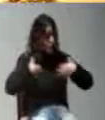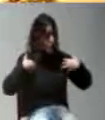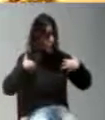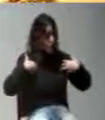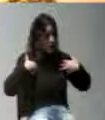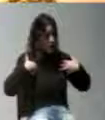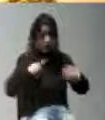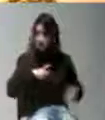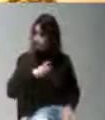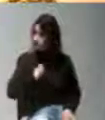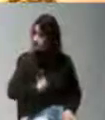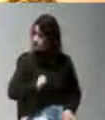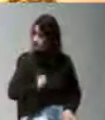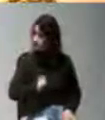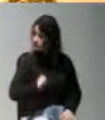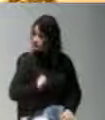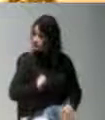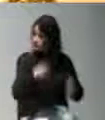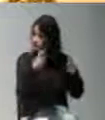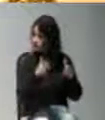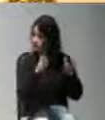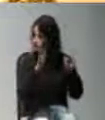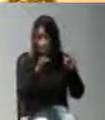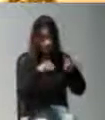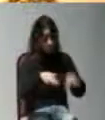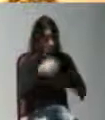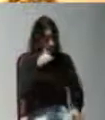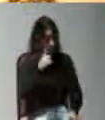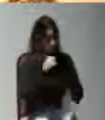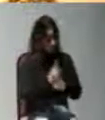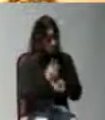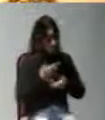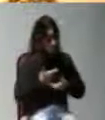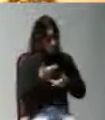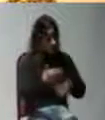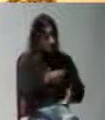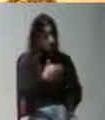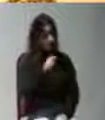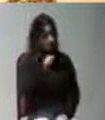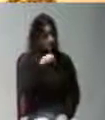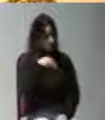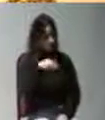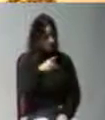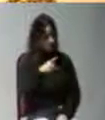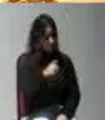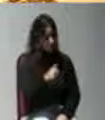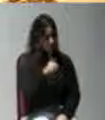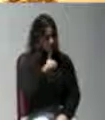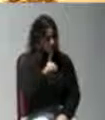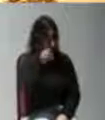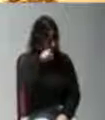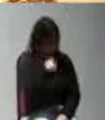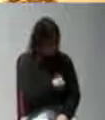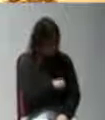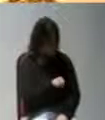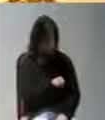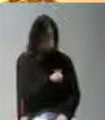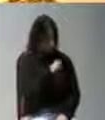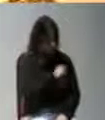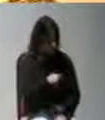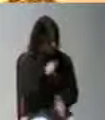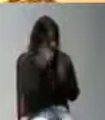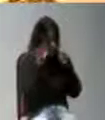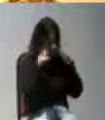lugar, encerrando esse encontro. Ser convidada pela AMPED Sul, uma associação voltada para refletir